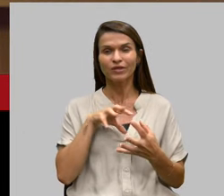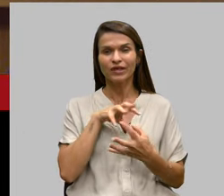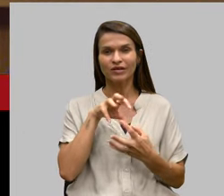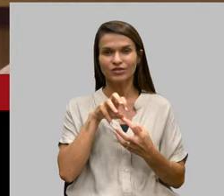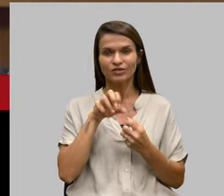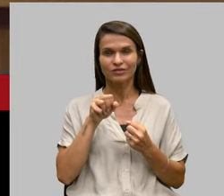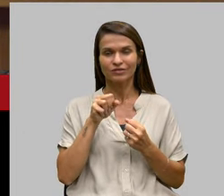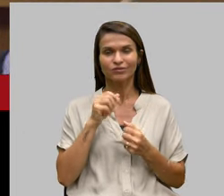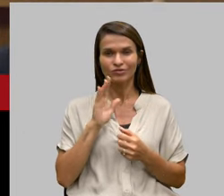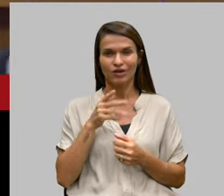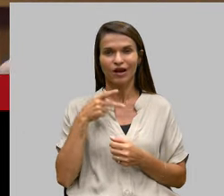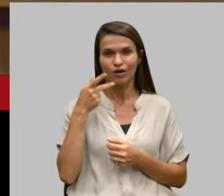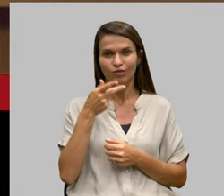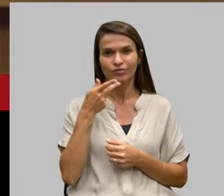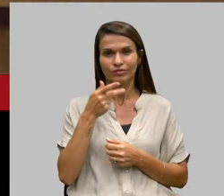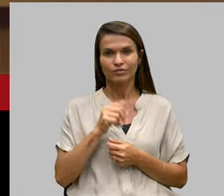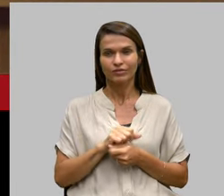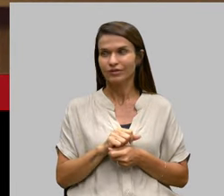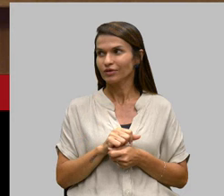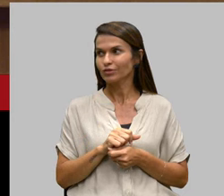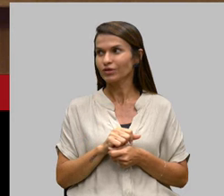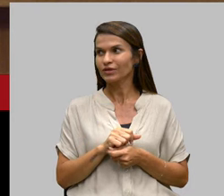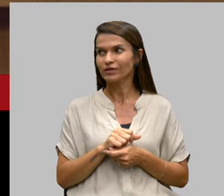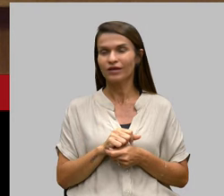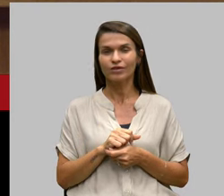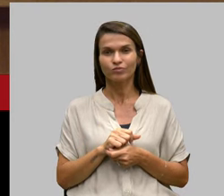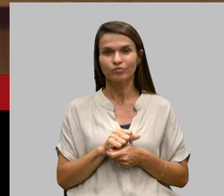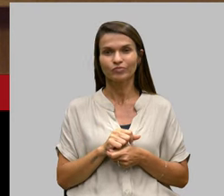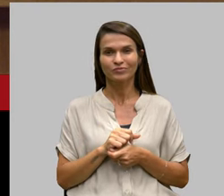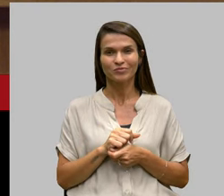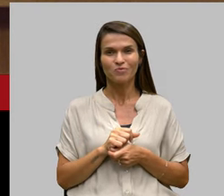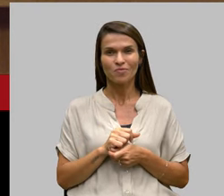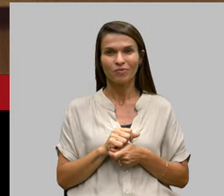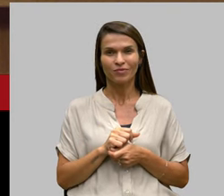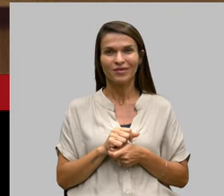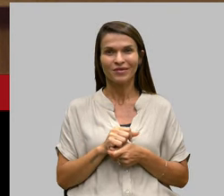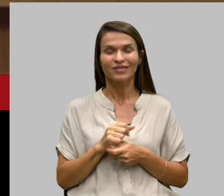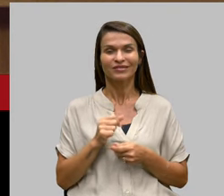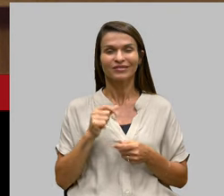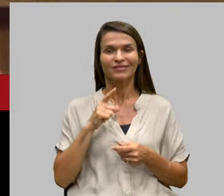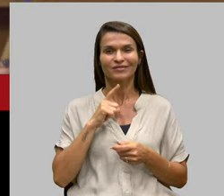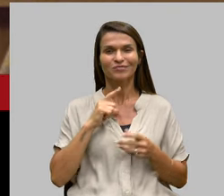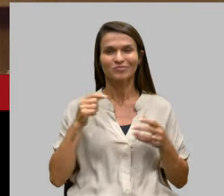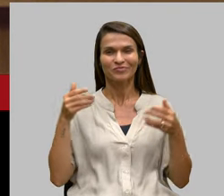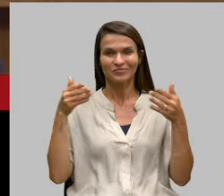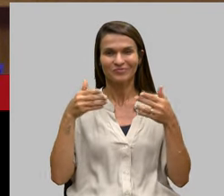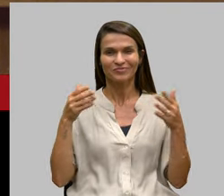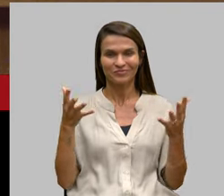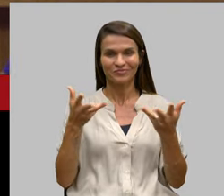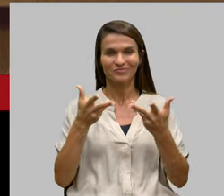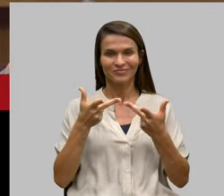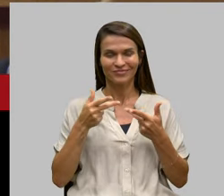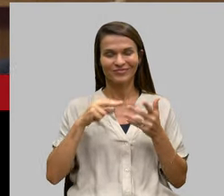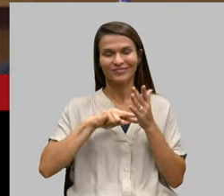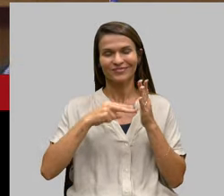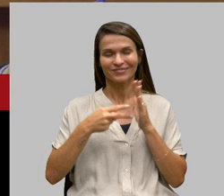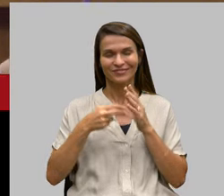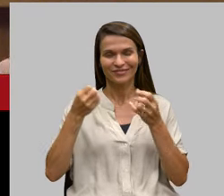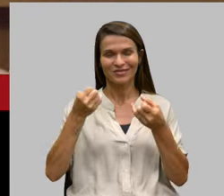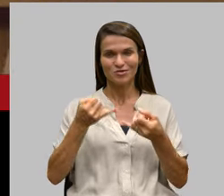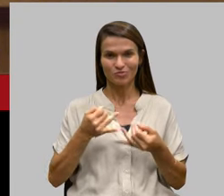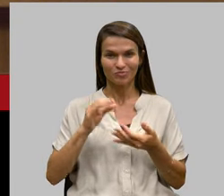qualidade um ativo que é colocado à disposição do rpps também precisa ter qualidade significa dizer em outras palavras que tem uma